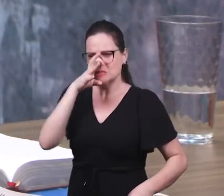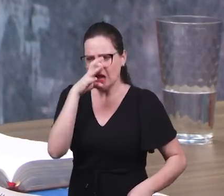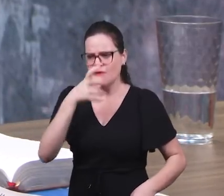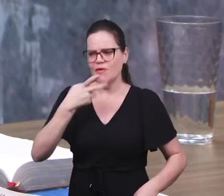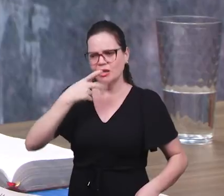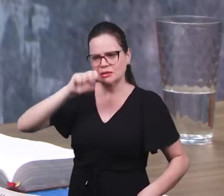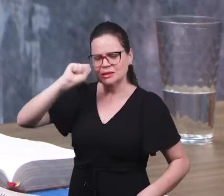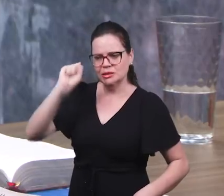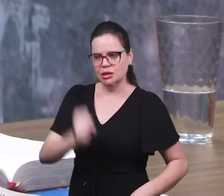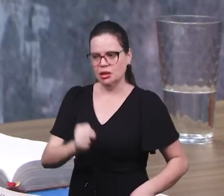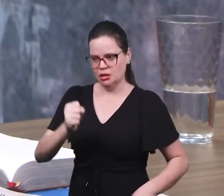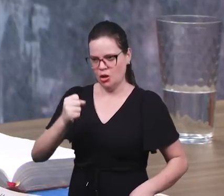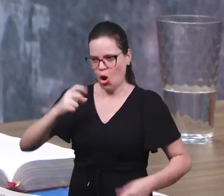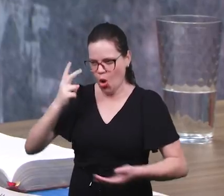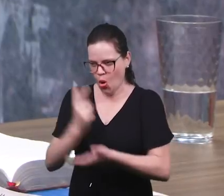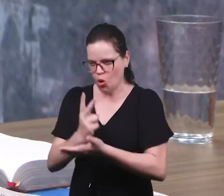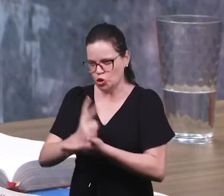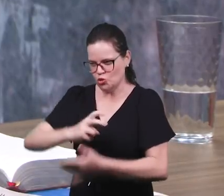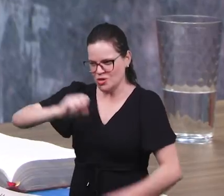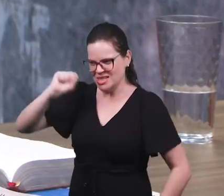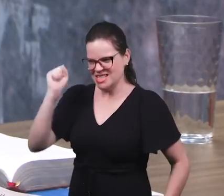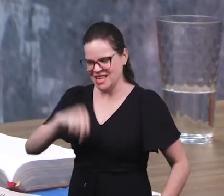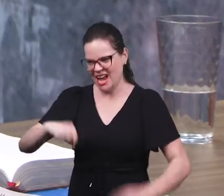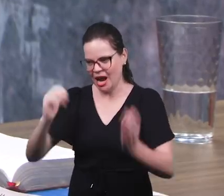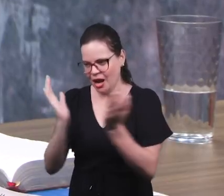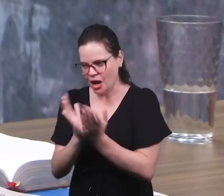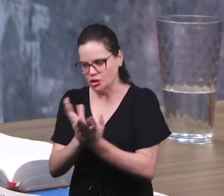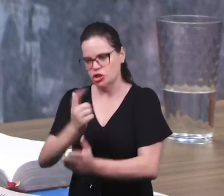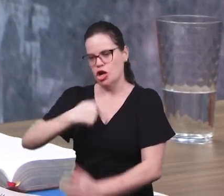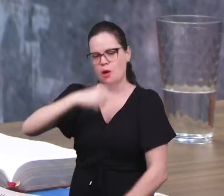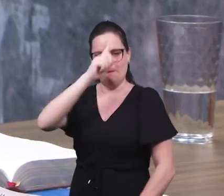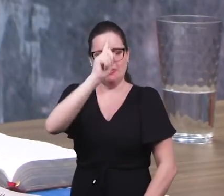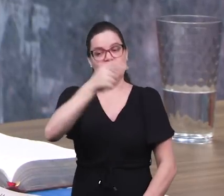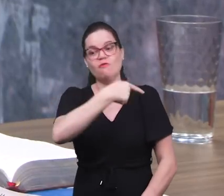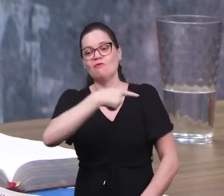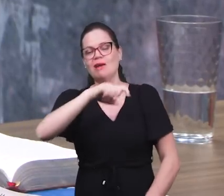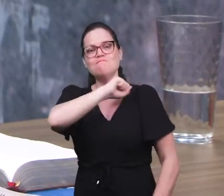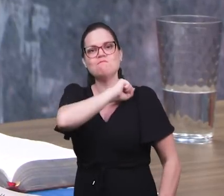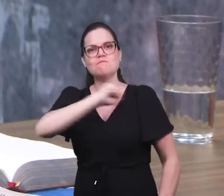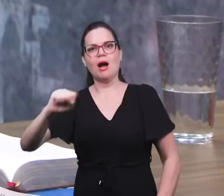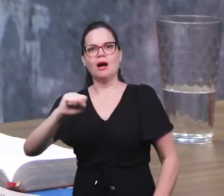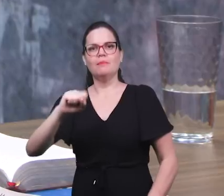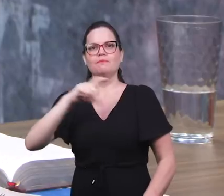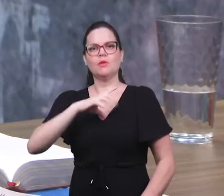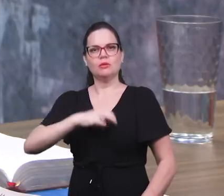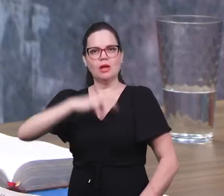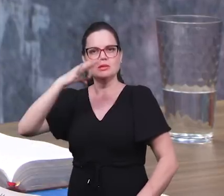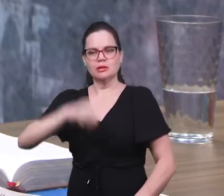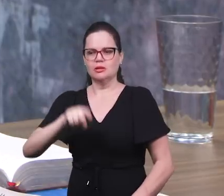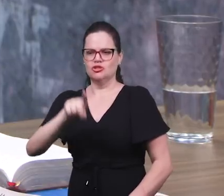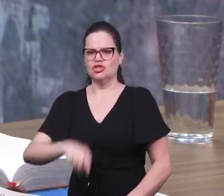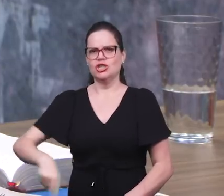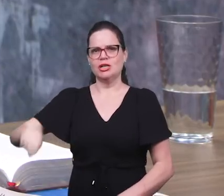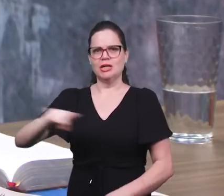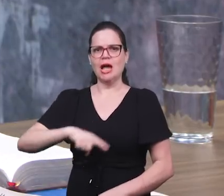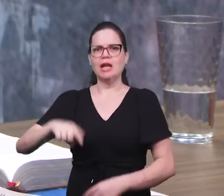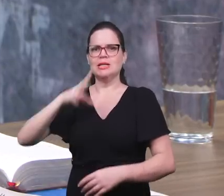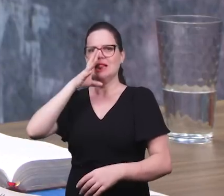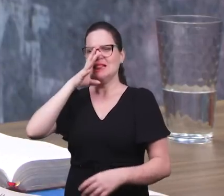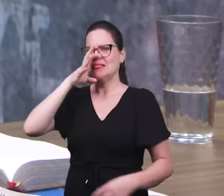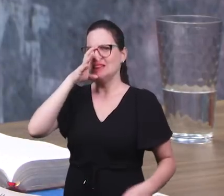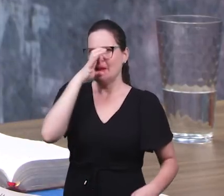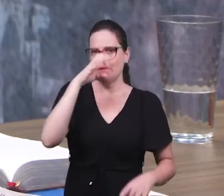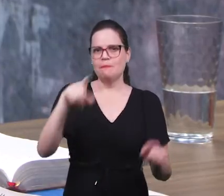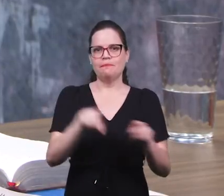eu ordenei executá-los, pois eu não tinha dúvida de que, independentemente da natureza do seu credo, a teimosia e